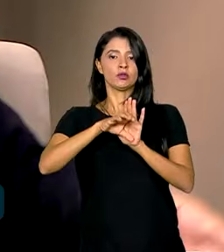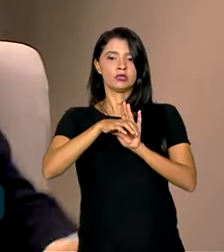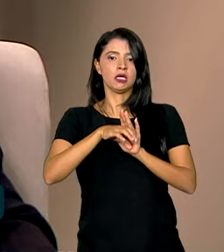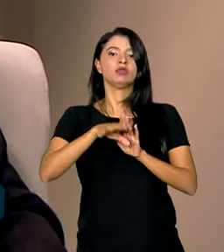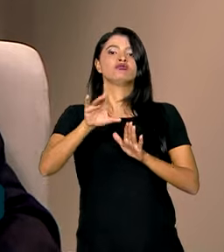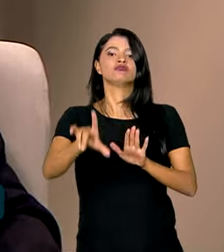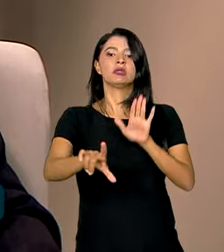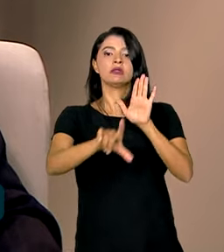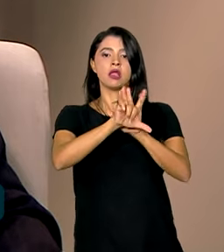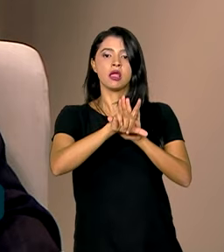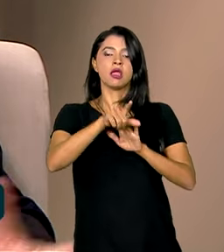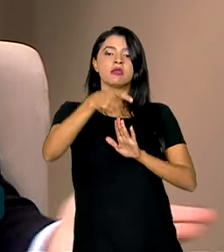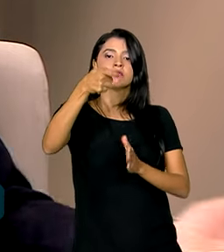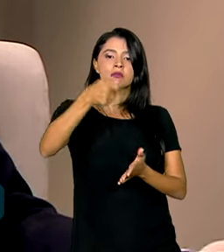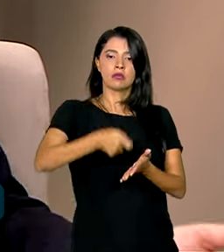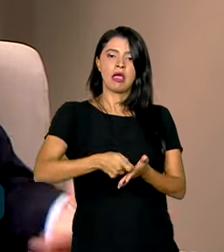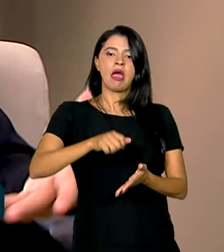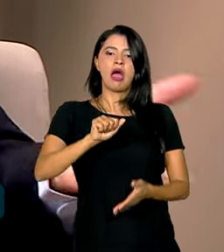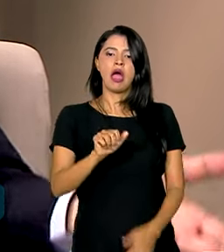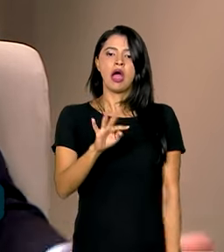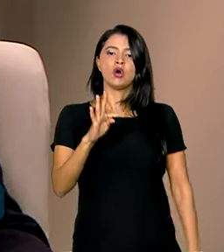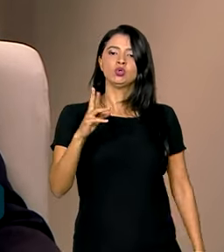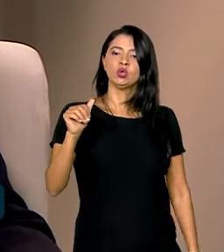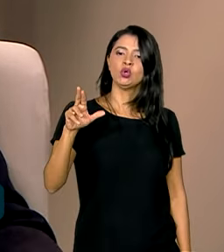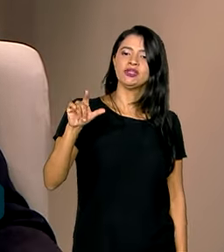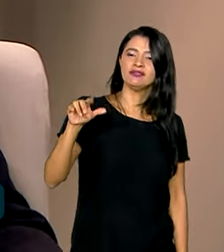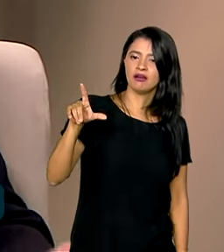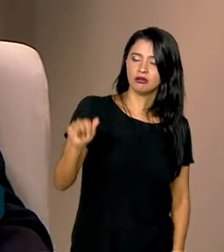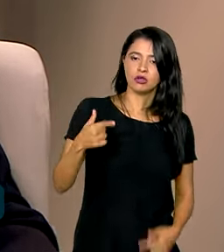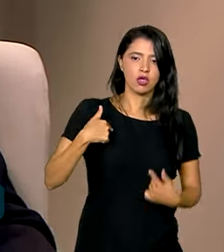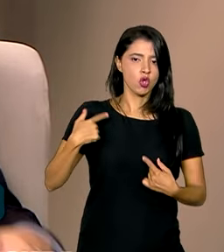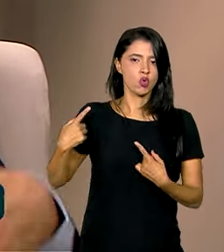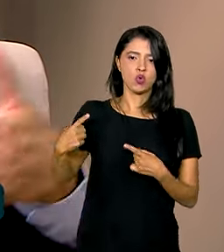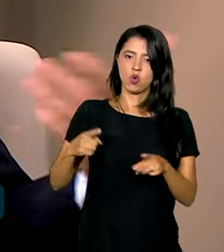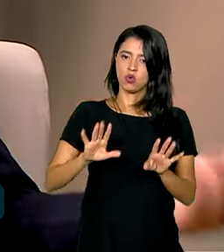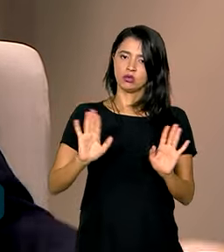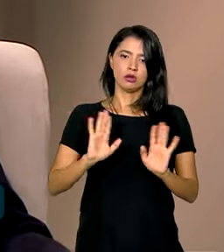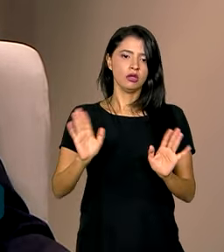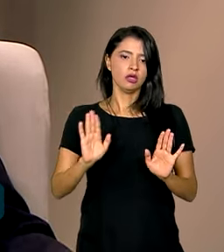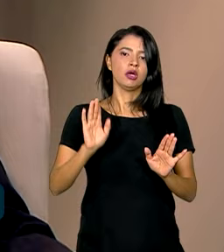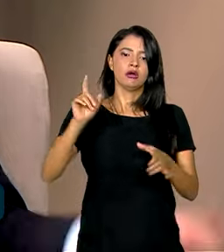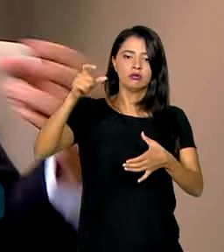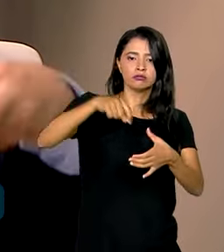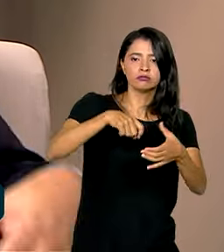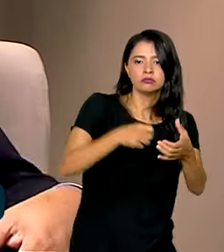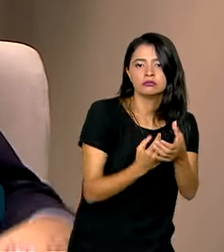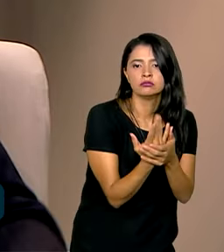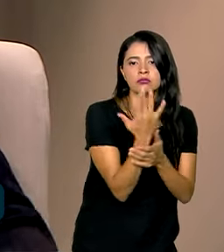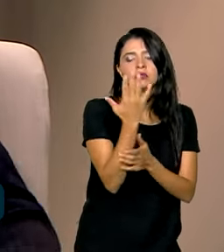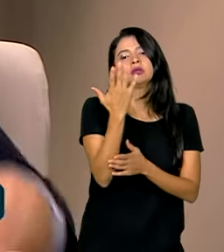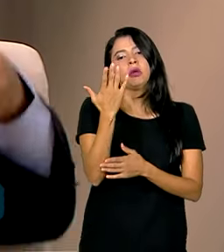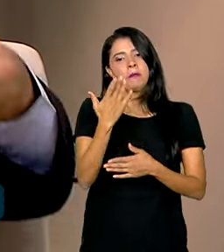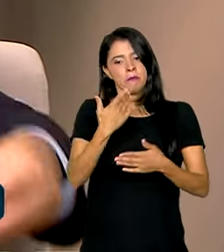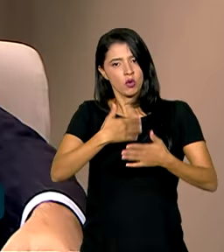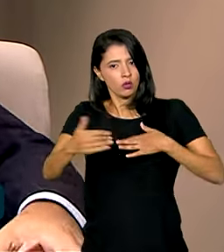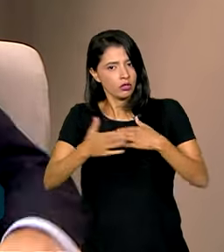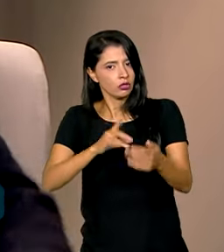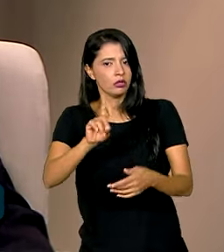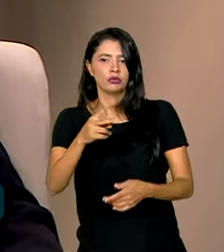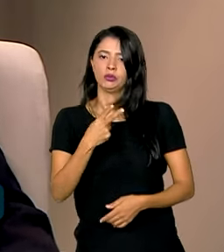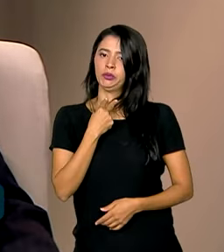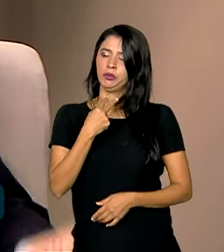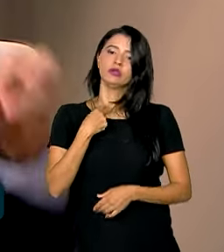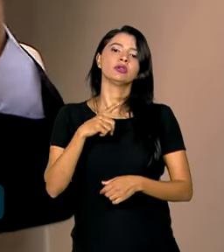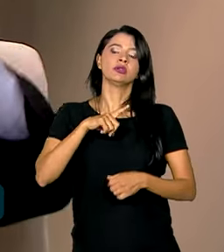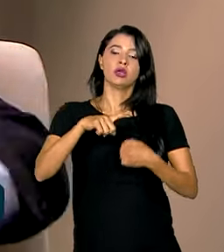de lei. Eu não sou contra atividades produtivas, claro, mas ela não pode ser de qualquer jeito, porque nós temos o artigo